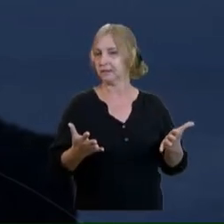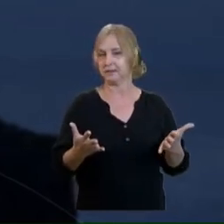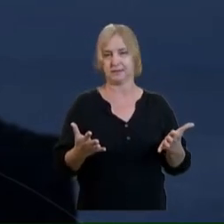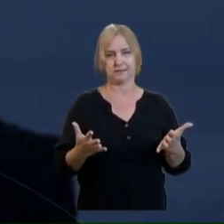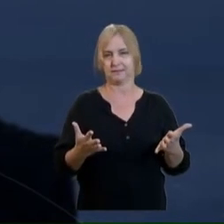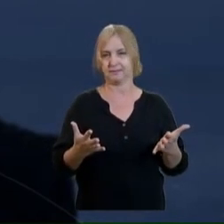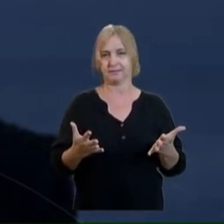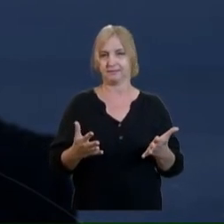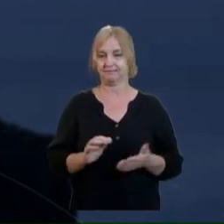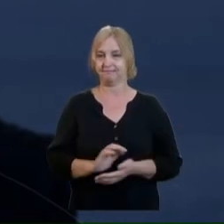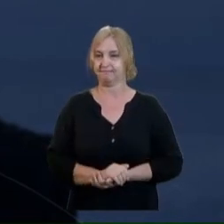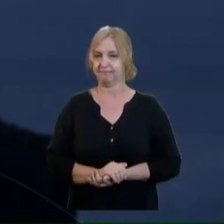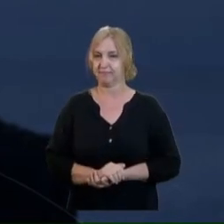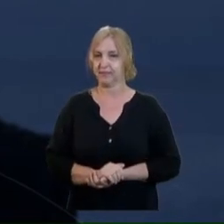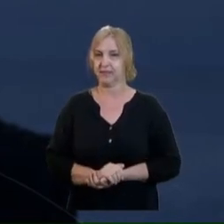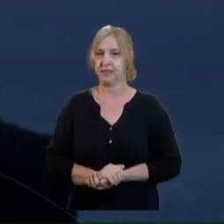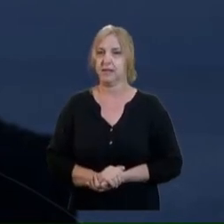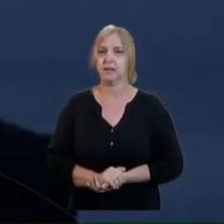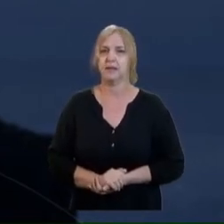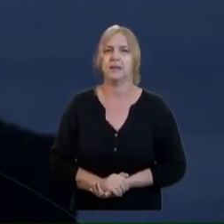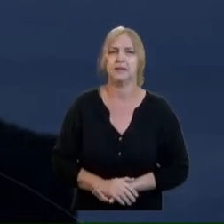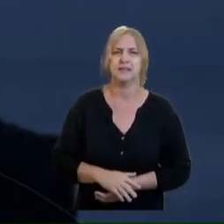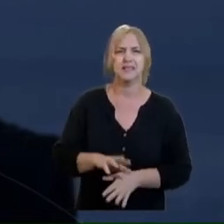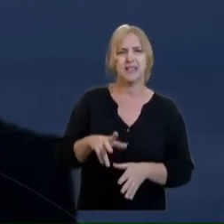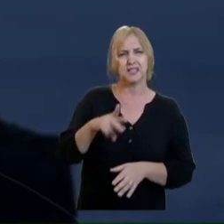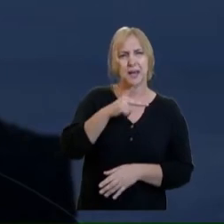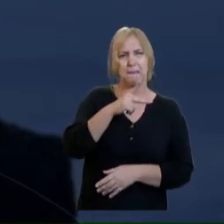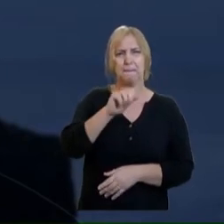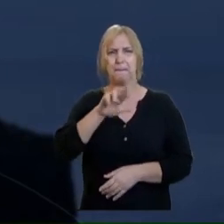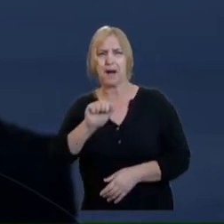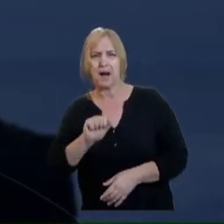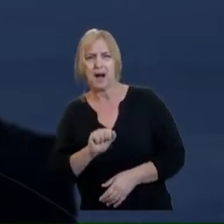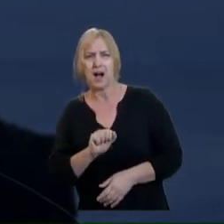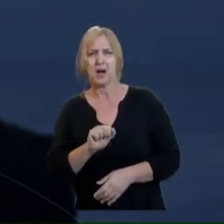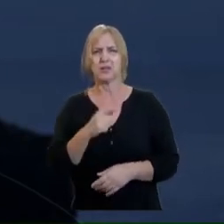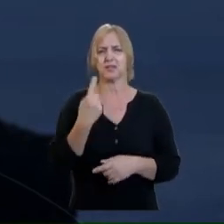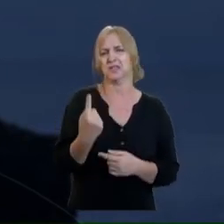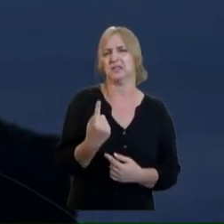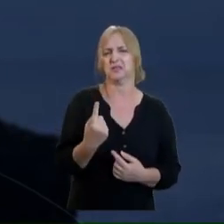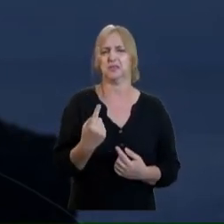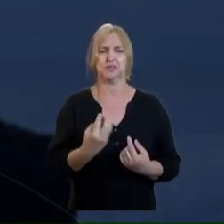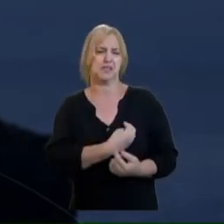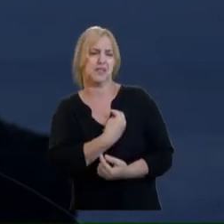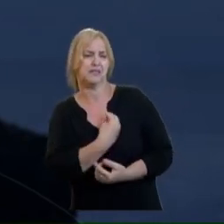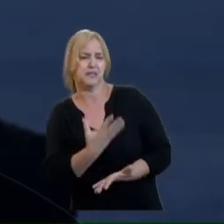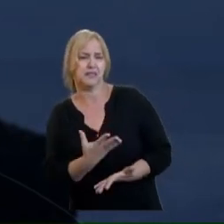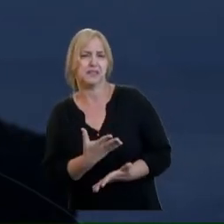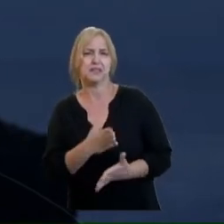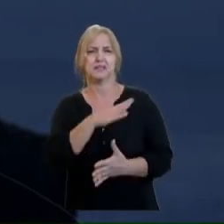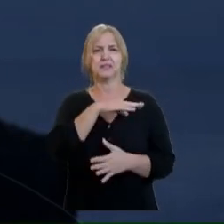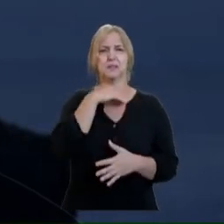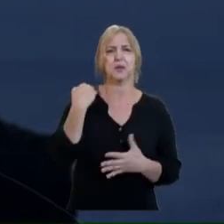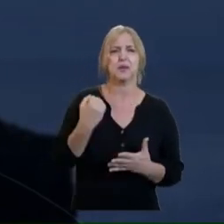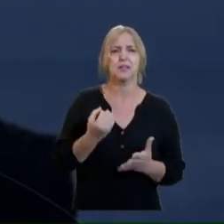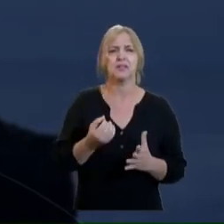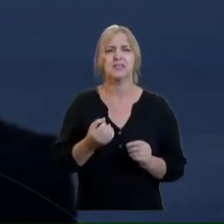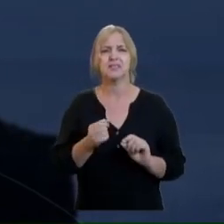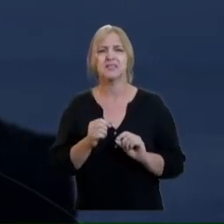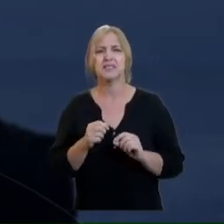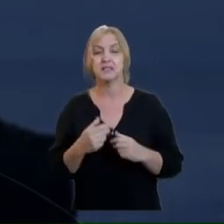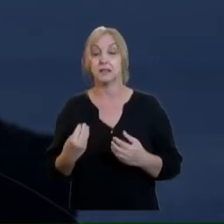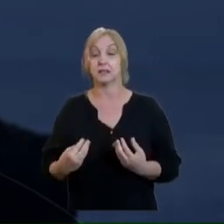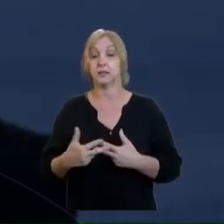vosso. Seja Paulo, seja Apolo, seja Cefa, seja o mundo, seja a vida, seja a morte, seja as